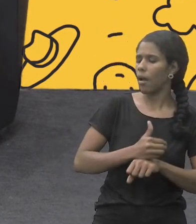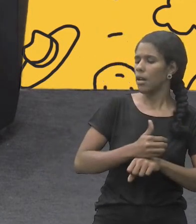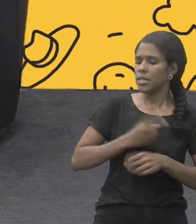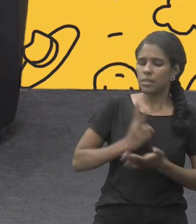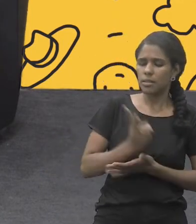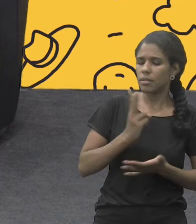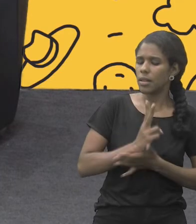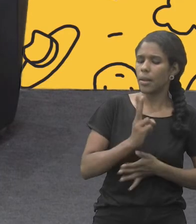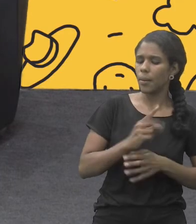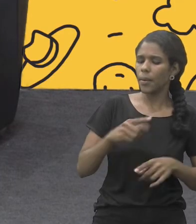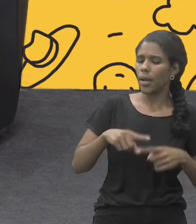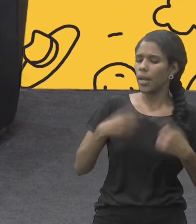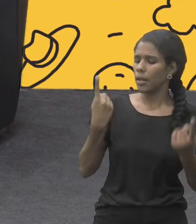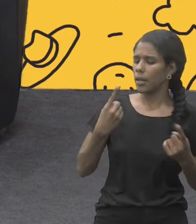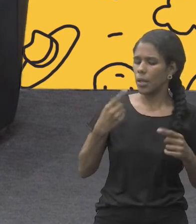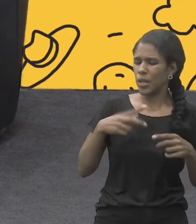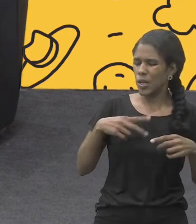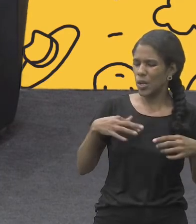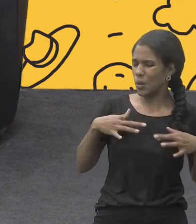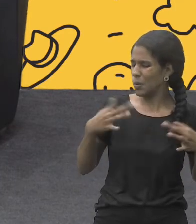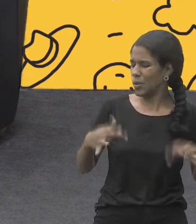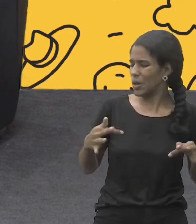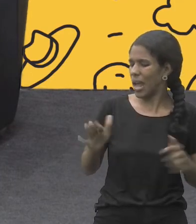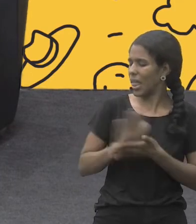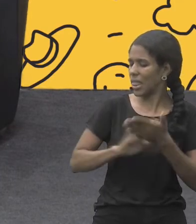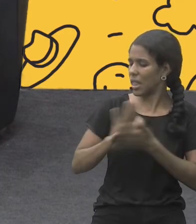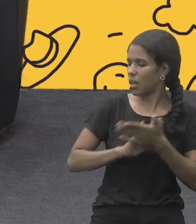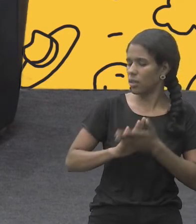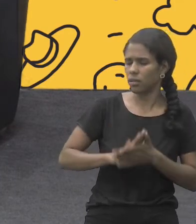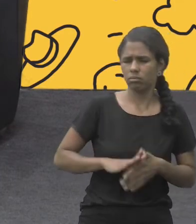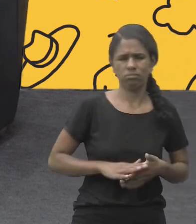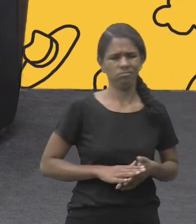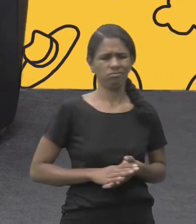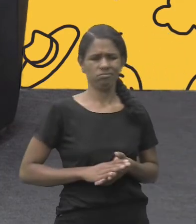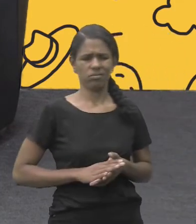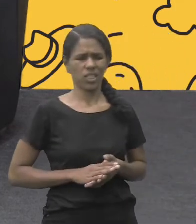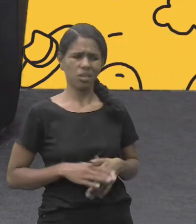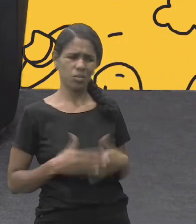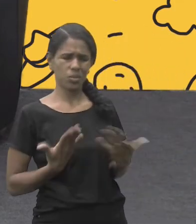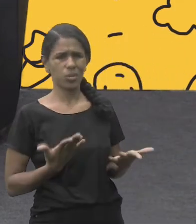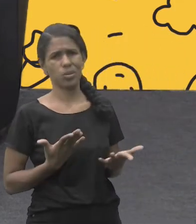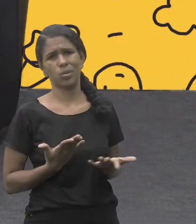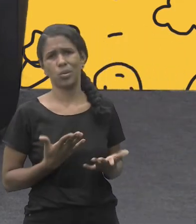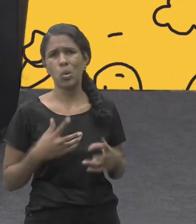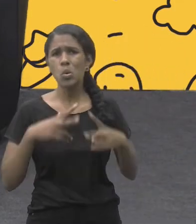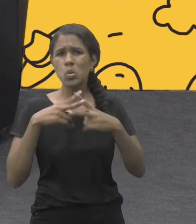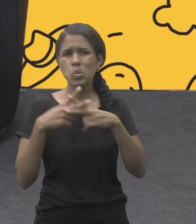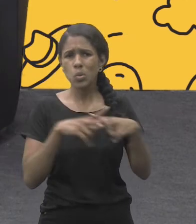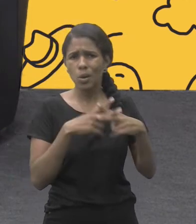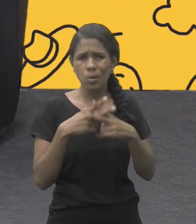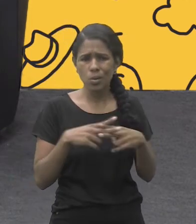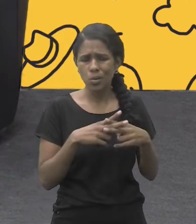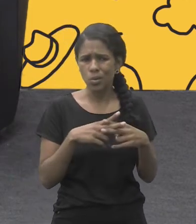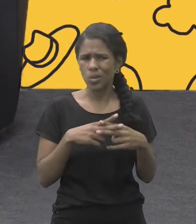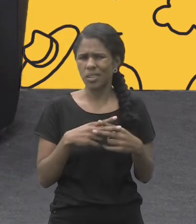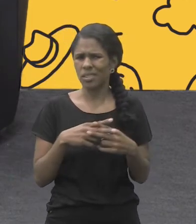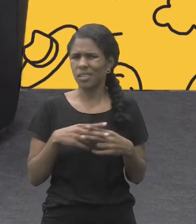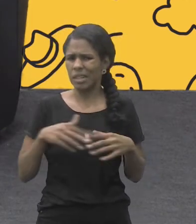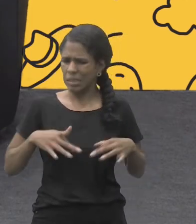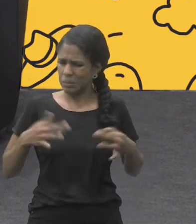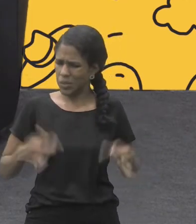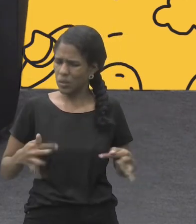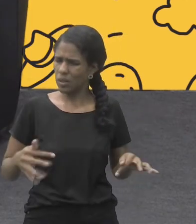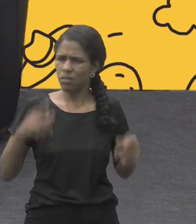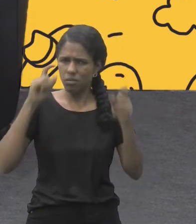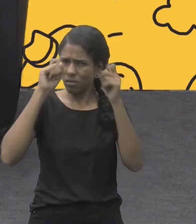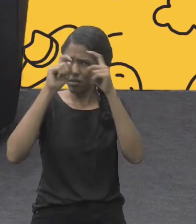É muito difícil você se machucar em uma luta. Para te falar a verdade, você machuca muito mais no futebol, né? Que é um esporte que você citou